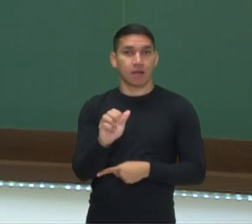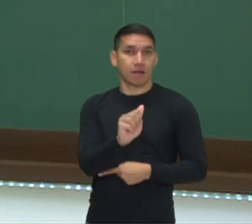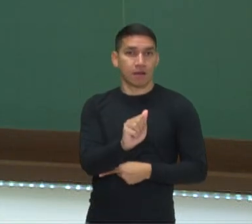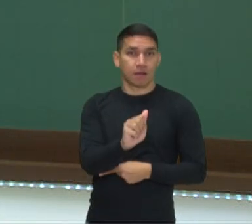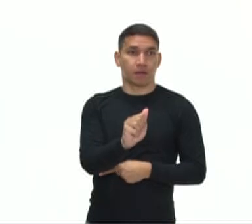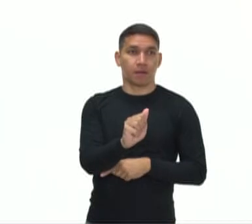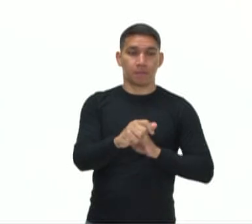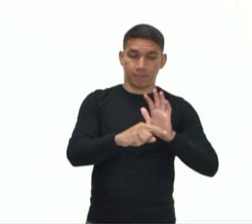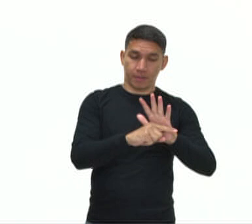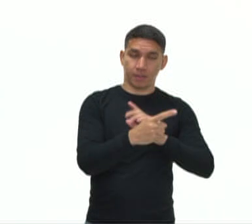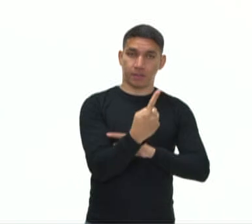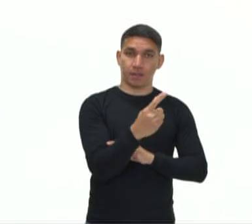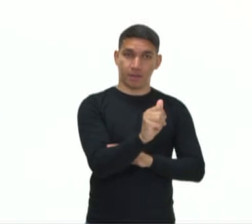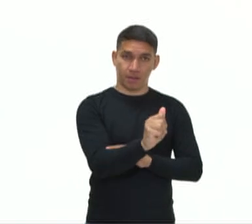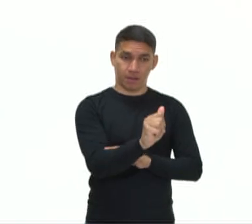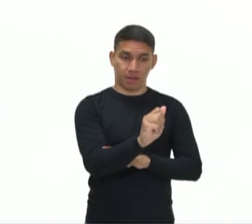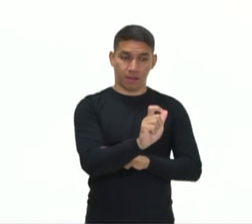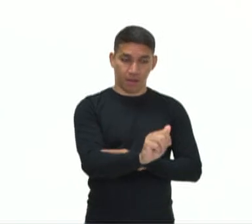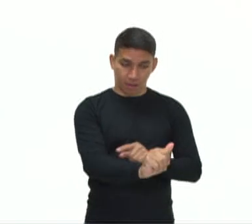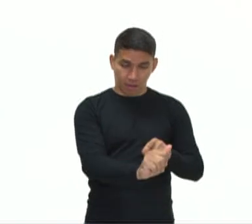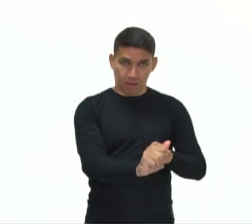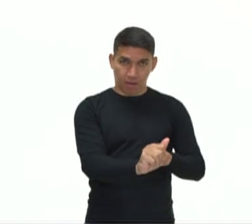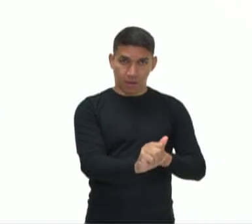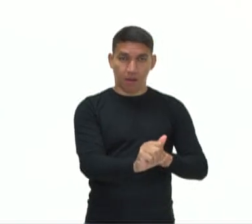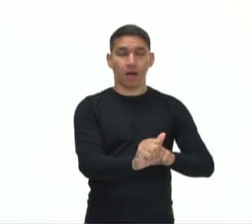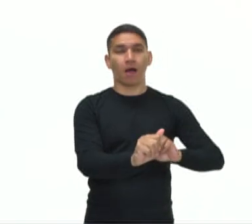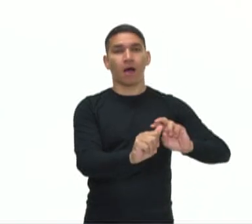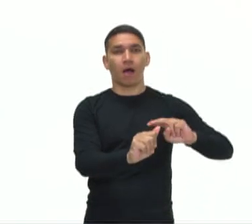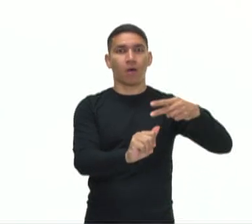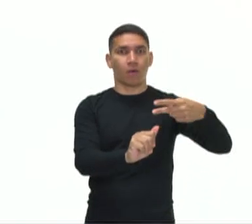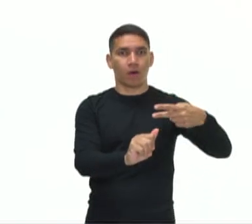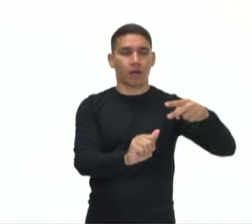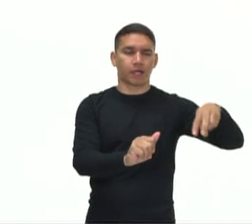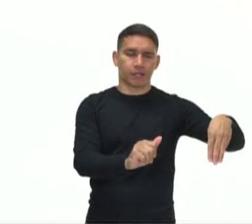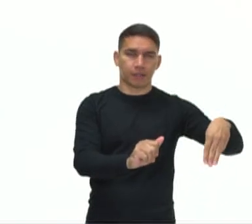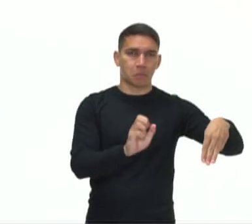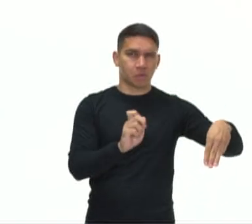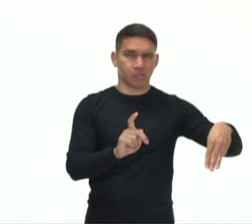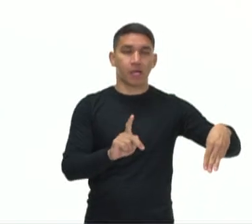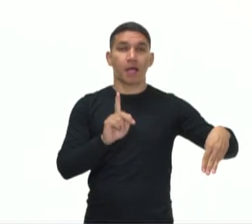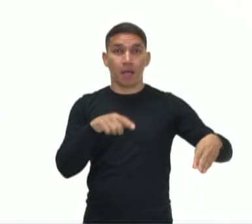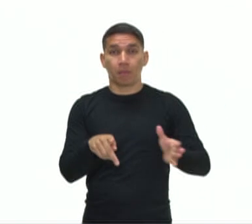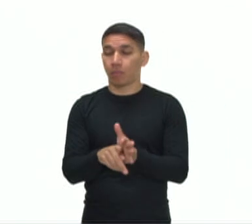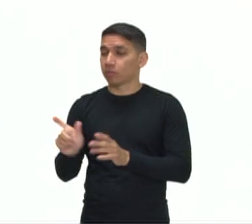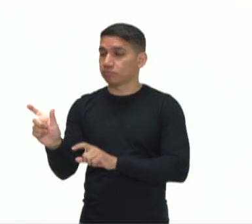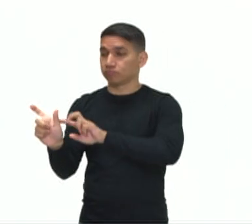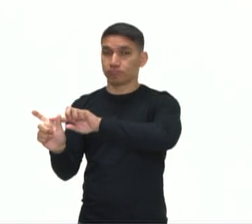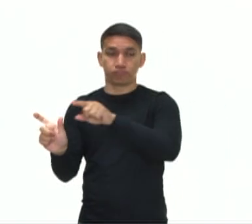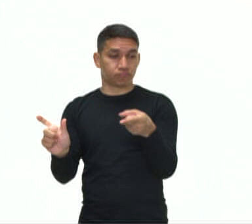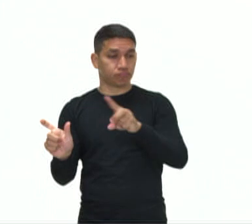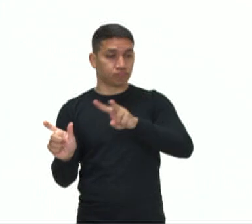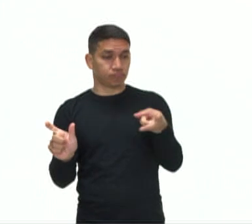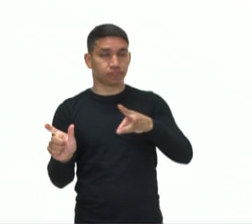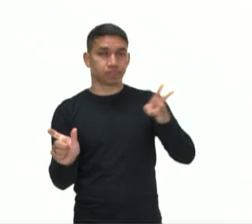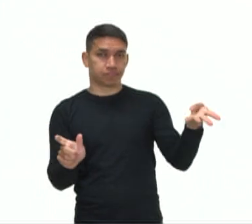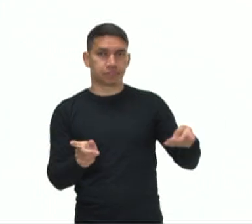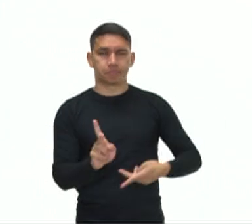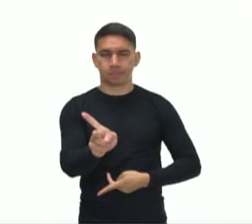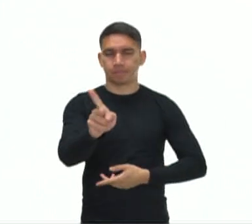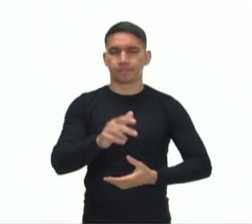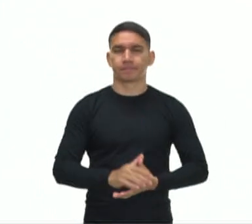155A menos 10A ao quadrado M. Tranquilo? Multiplicação distributiva. Para